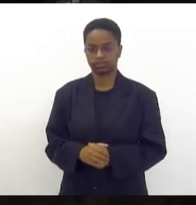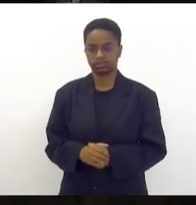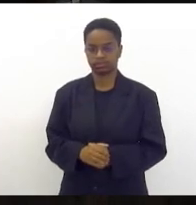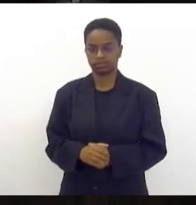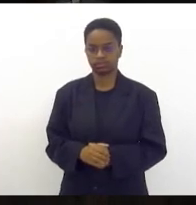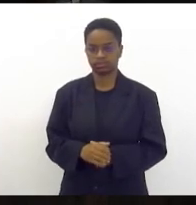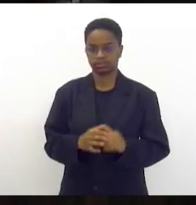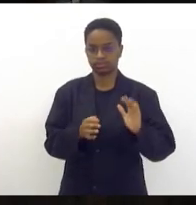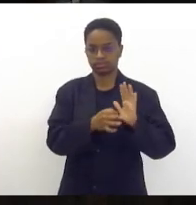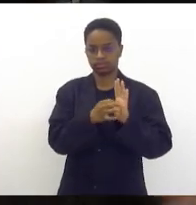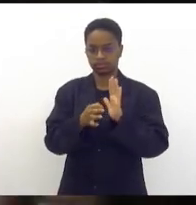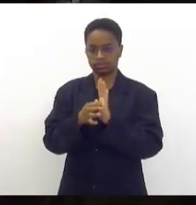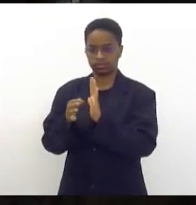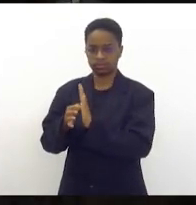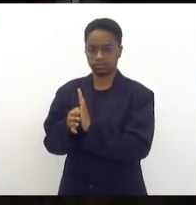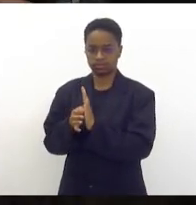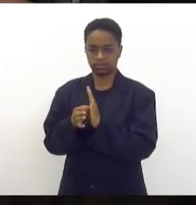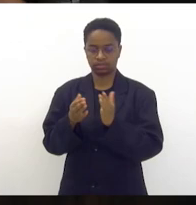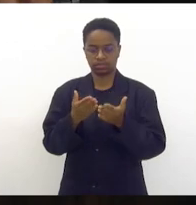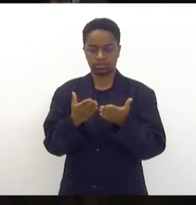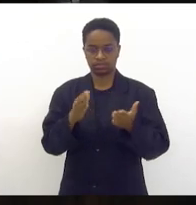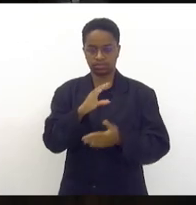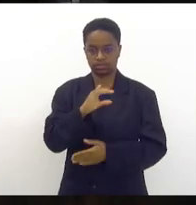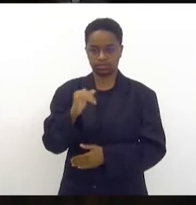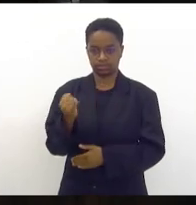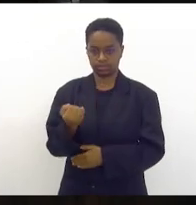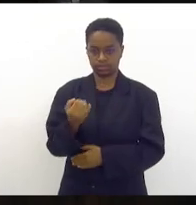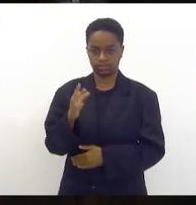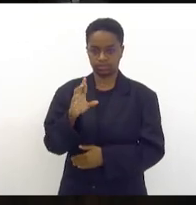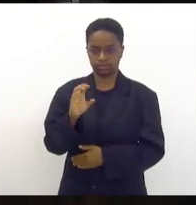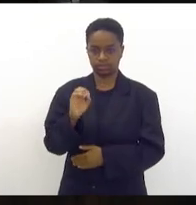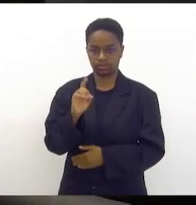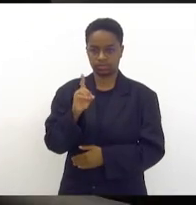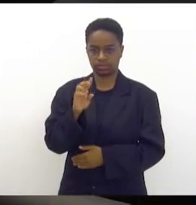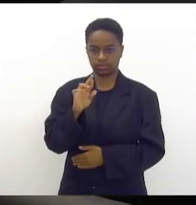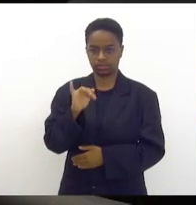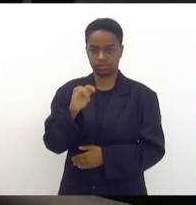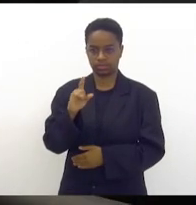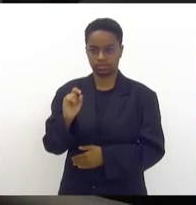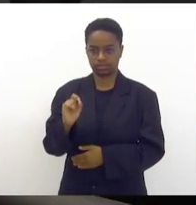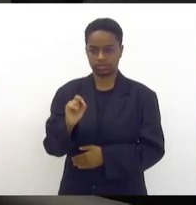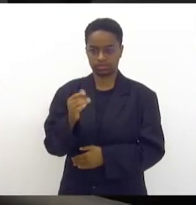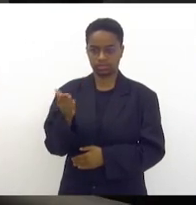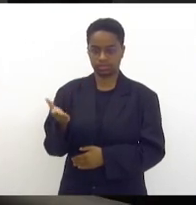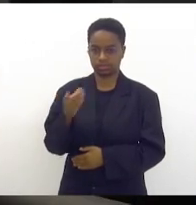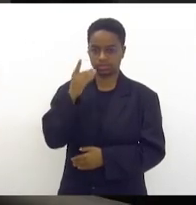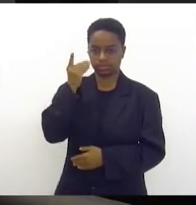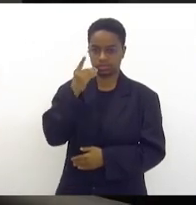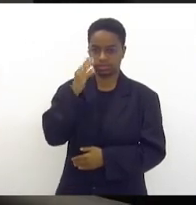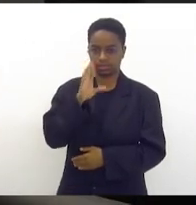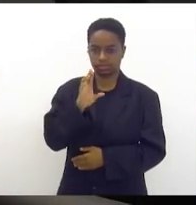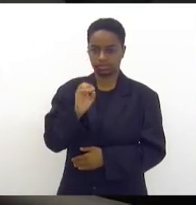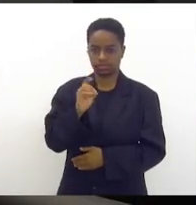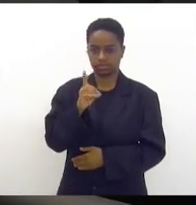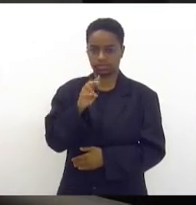Para dar os pareceres aqui, Constituição de Justiça, Rodrigo Amorim. Nosso nome, deputado Rodrigo Amorim.